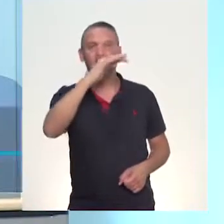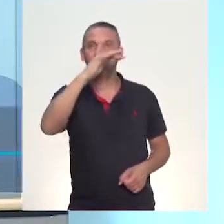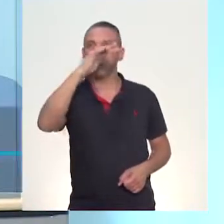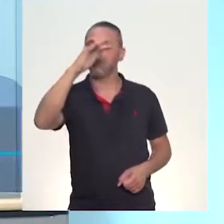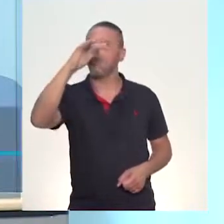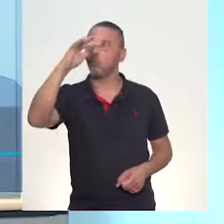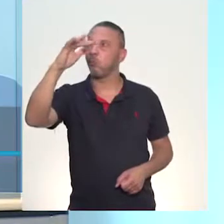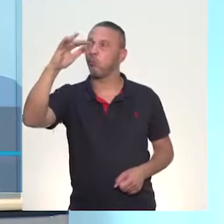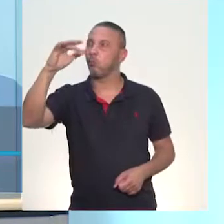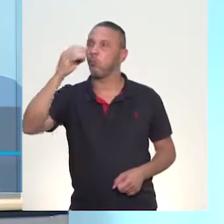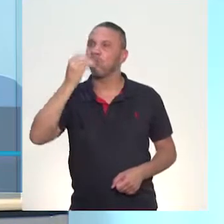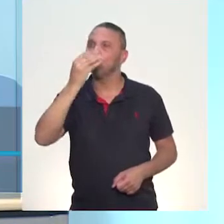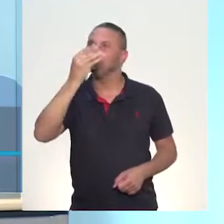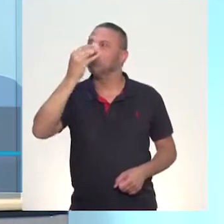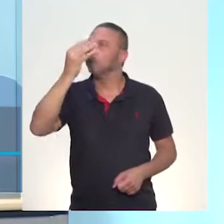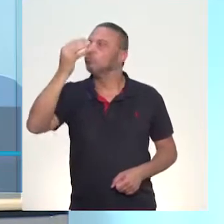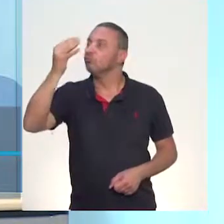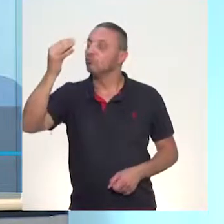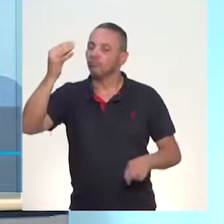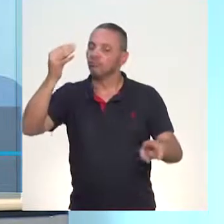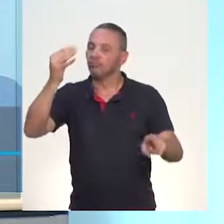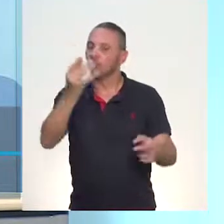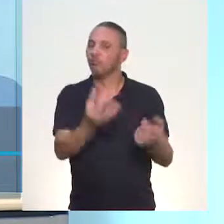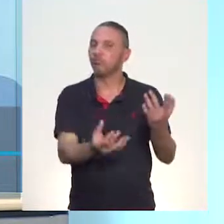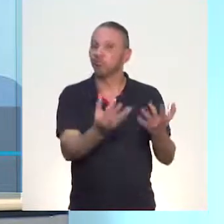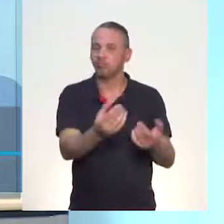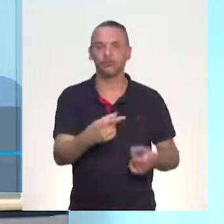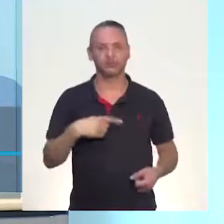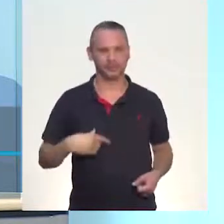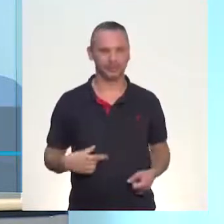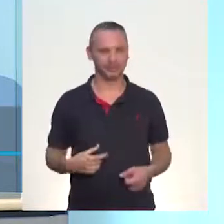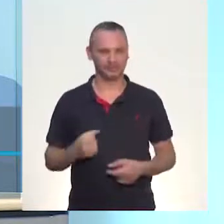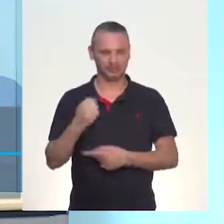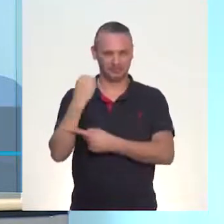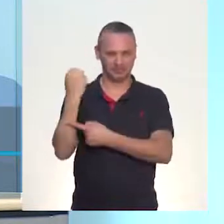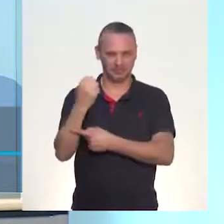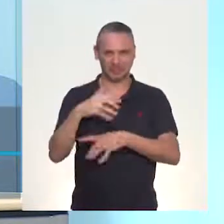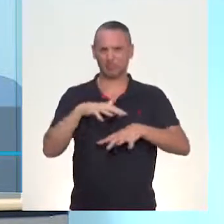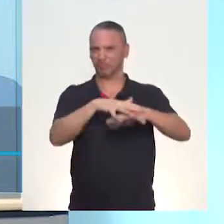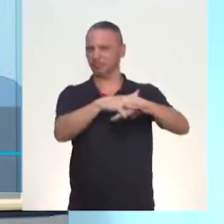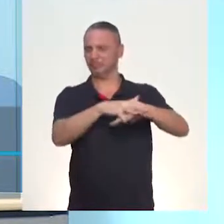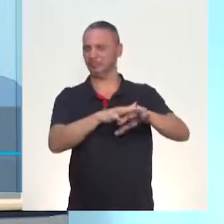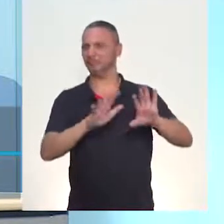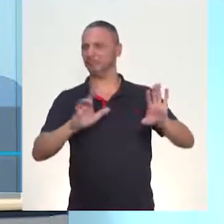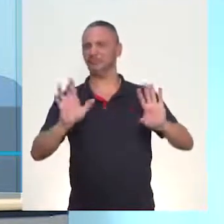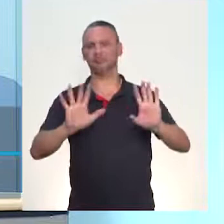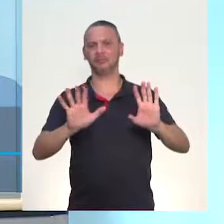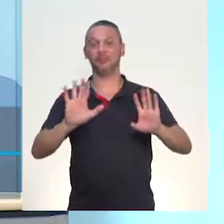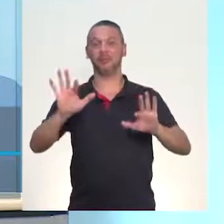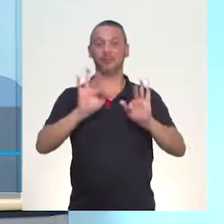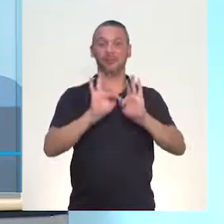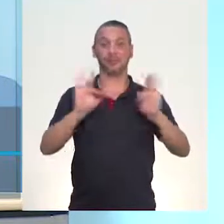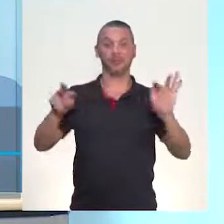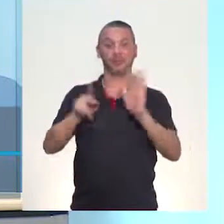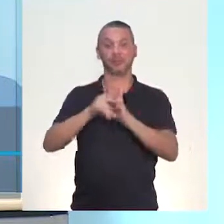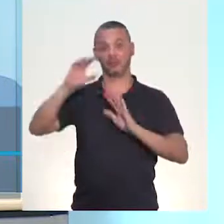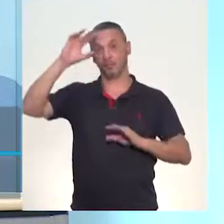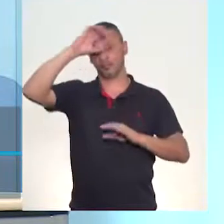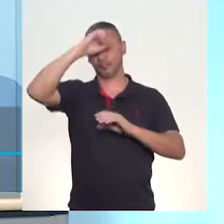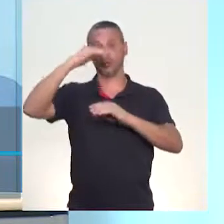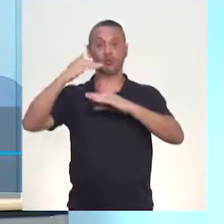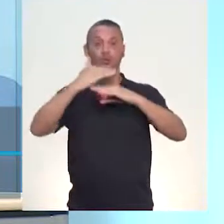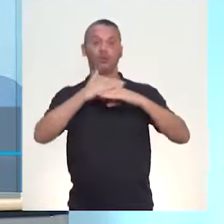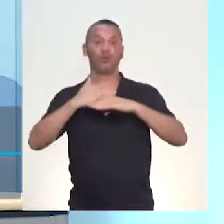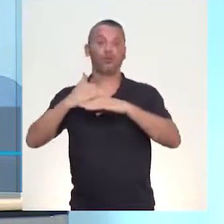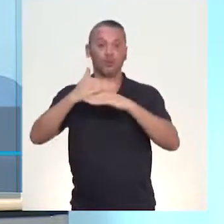que é grave, no sentido de que ofende alguém nem nada, mas também é uma frase do senso comum, e tem